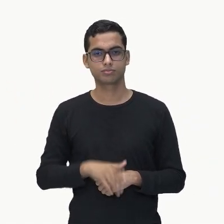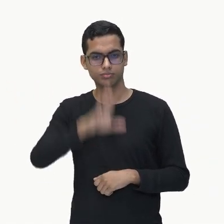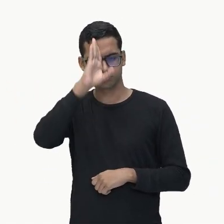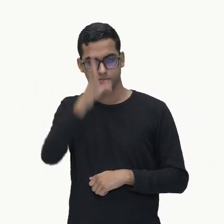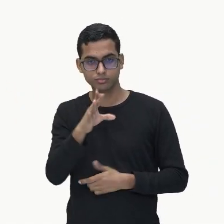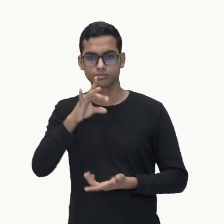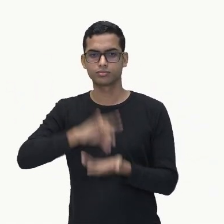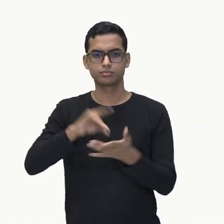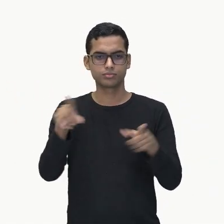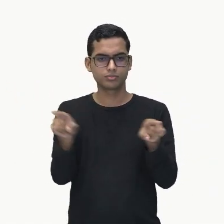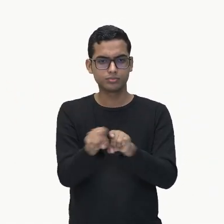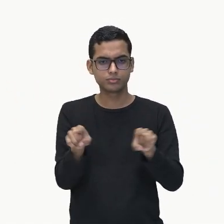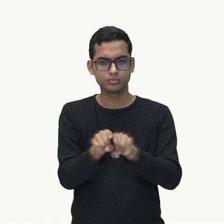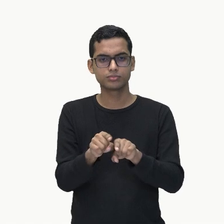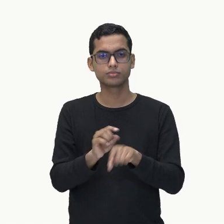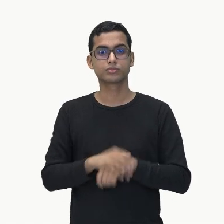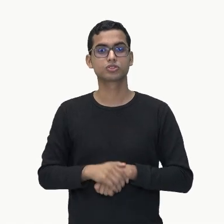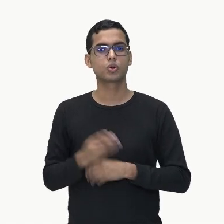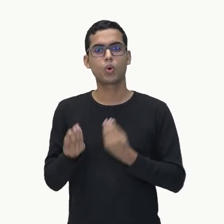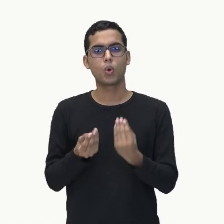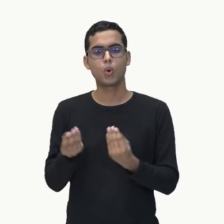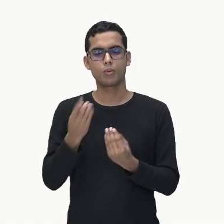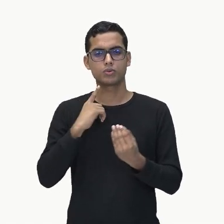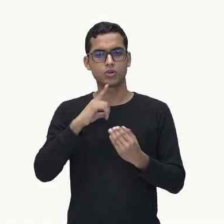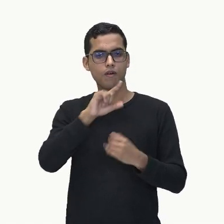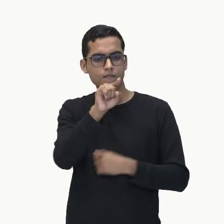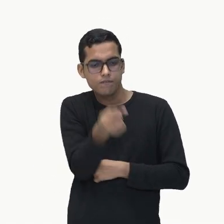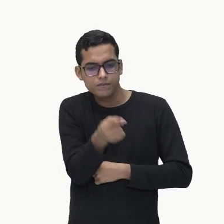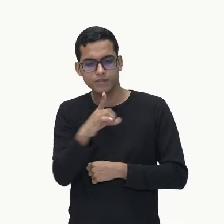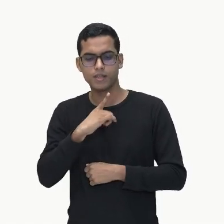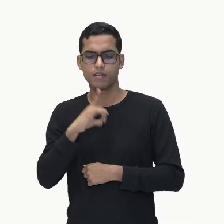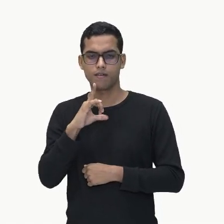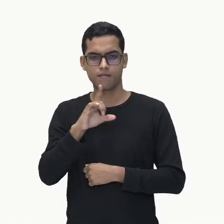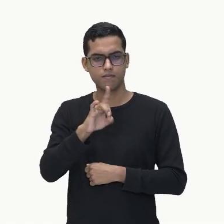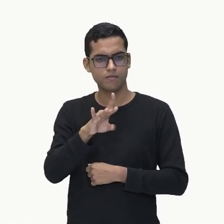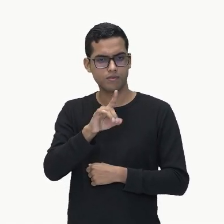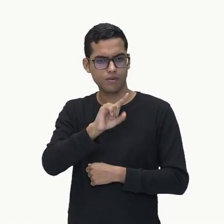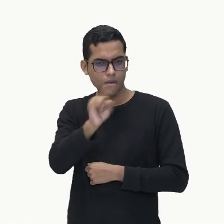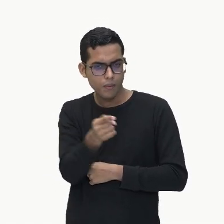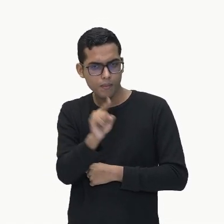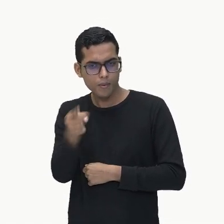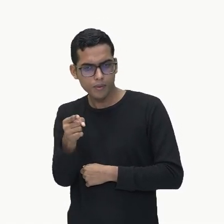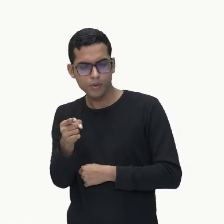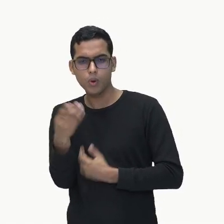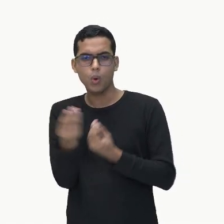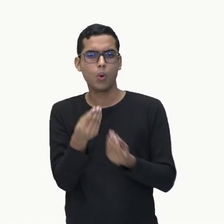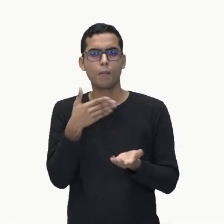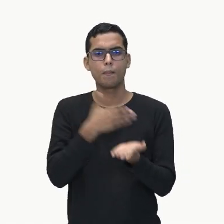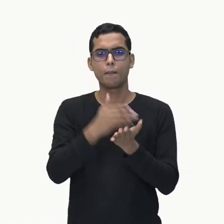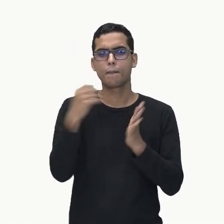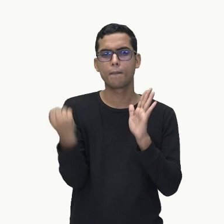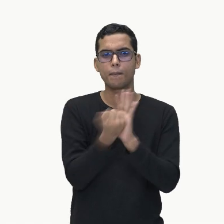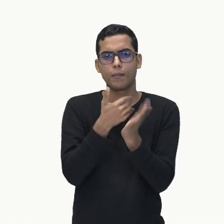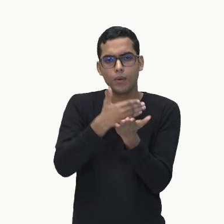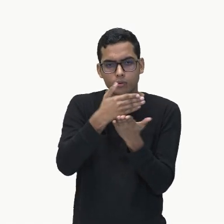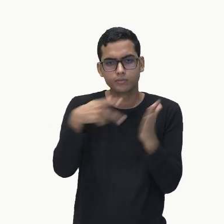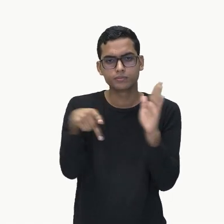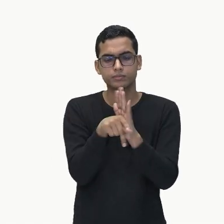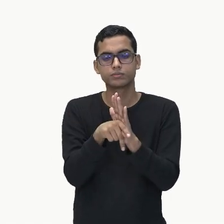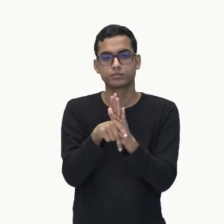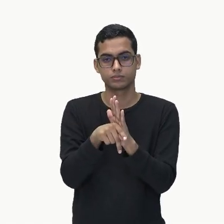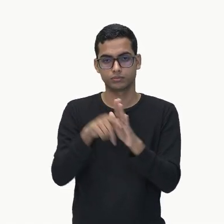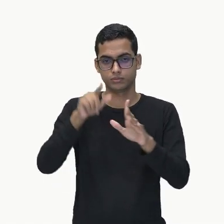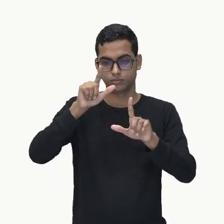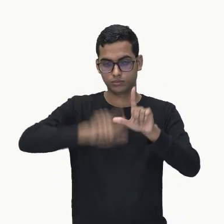estão separadas por vírgula. E o que marca o início de uma ou outra é uma inicial maiúscula.